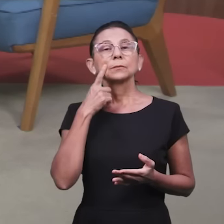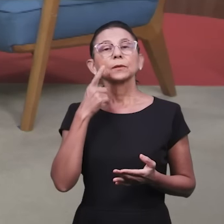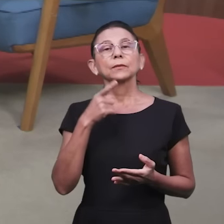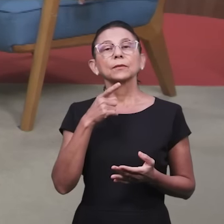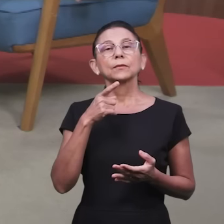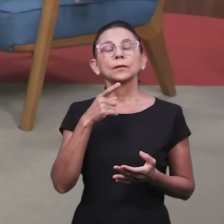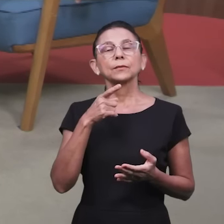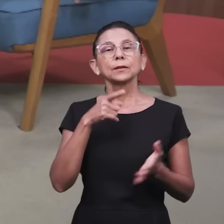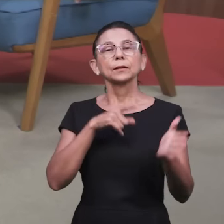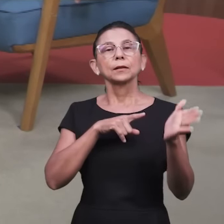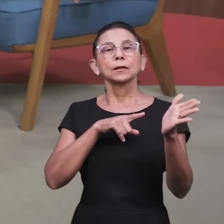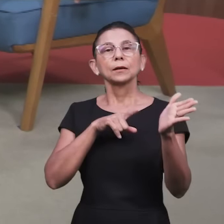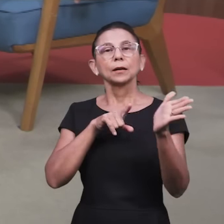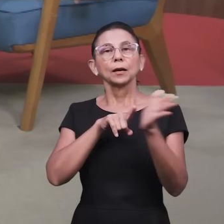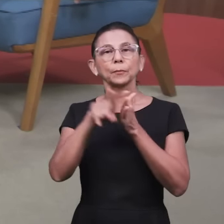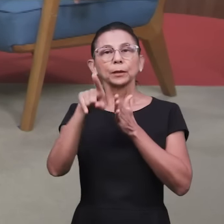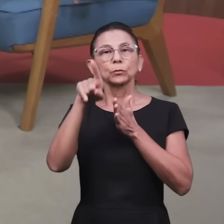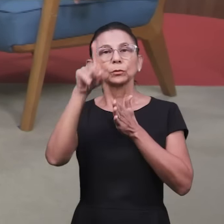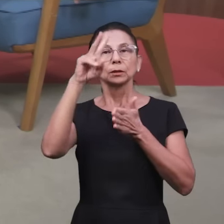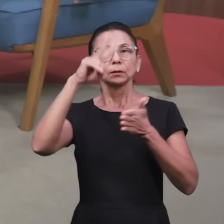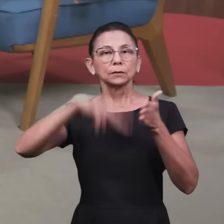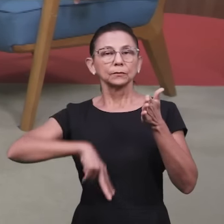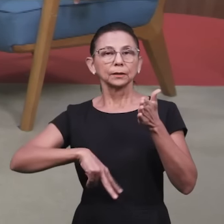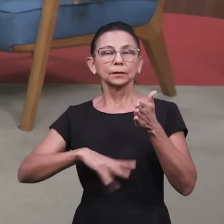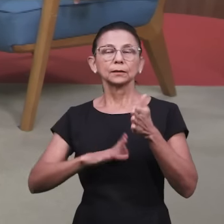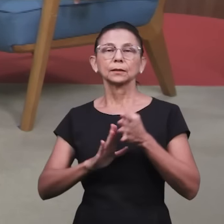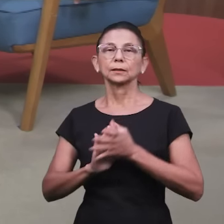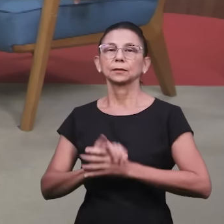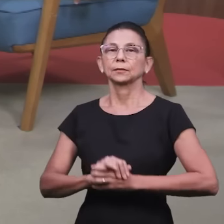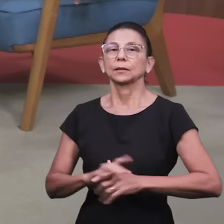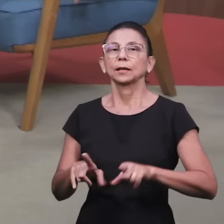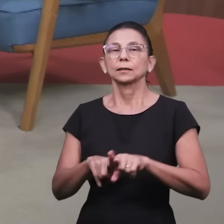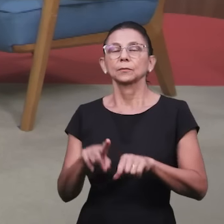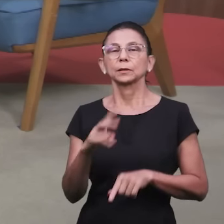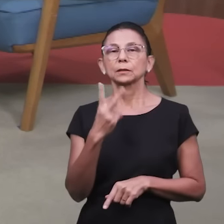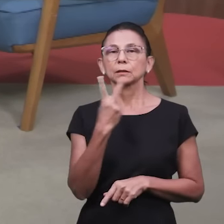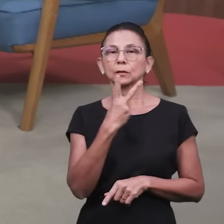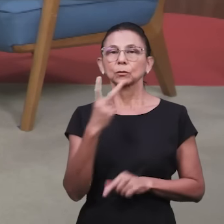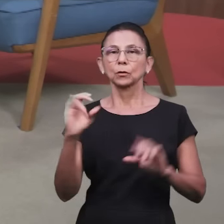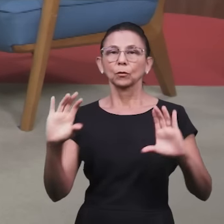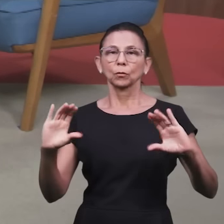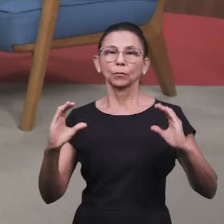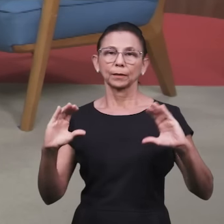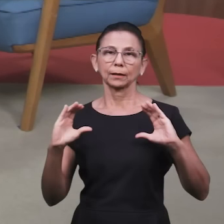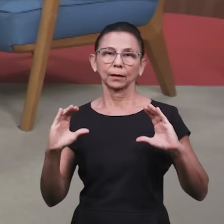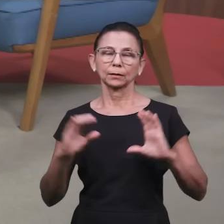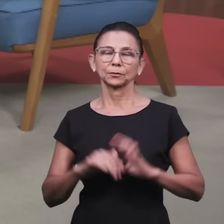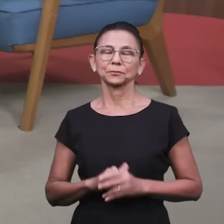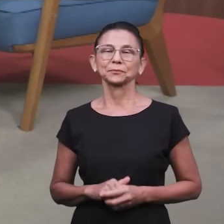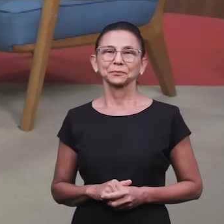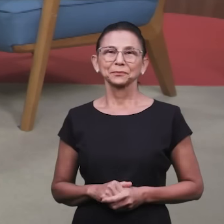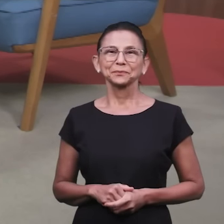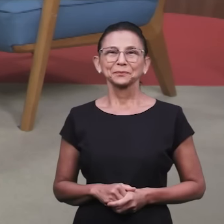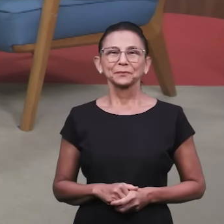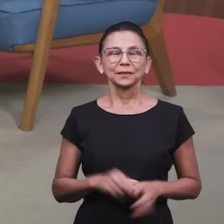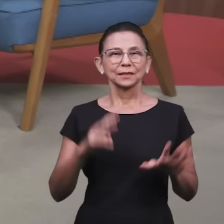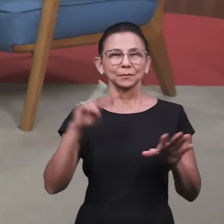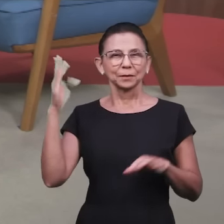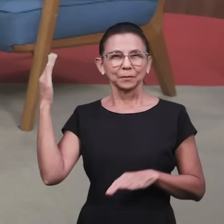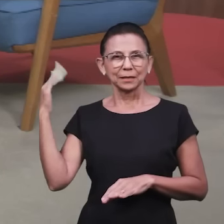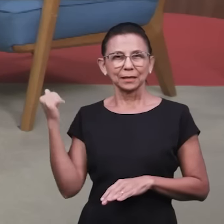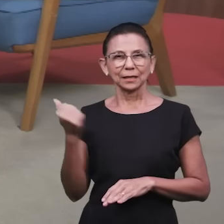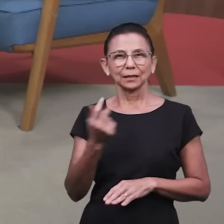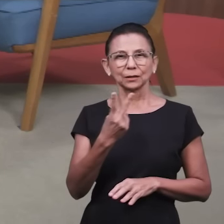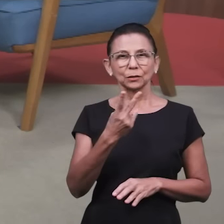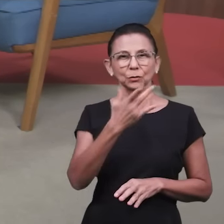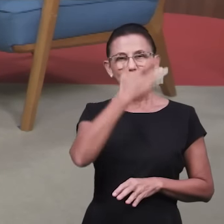já responde. Isso. E nós temos duas participações, Temos dois comentários agora. dois comentários foram enviados dos irmãos que fizeram esse procedimento na